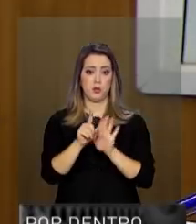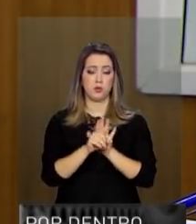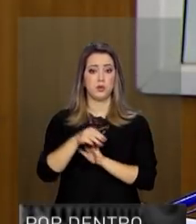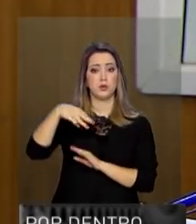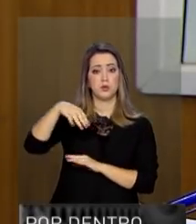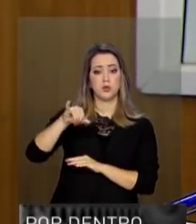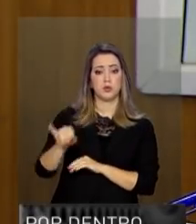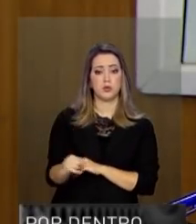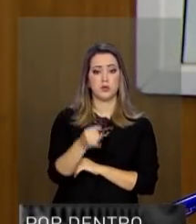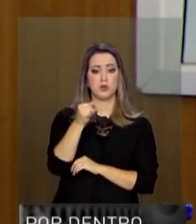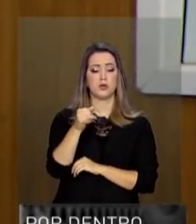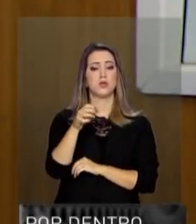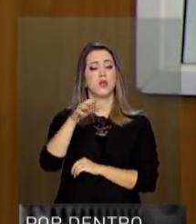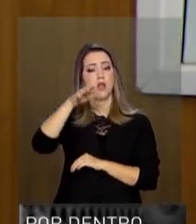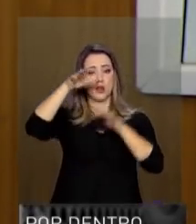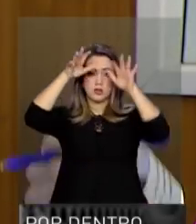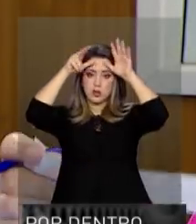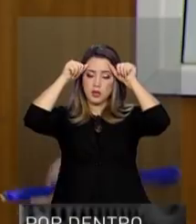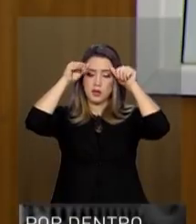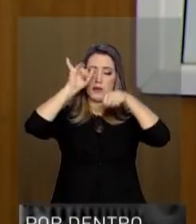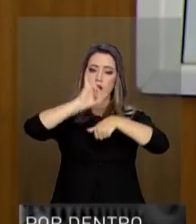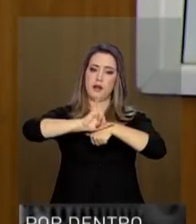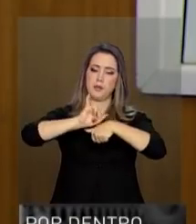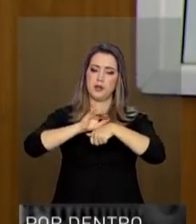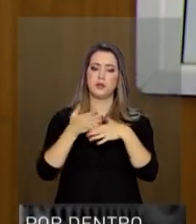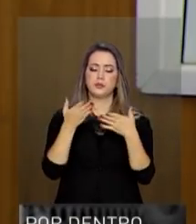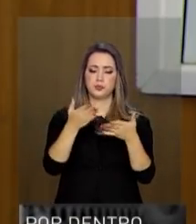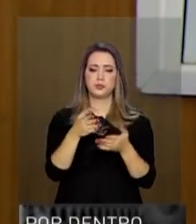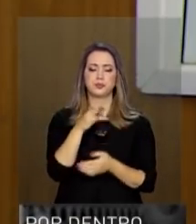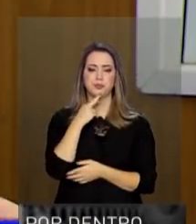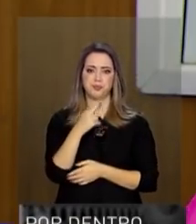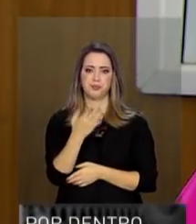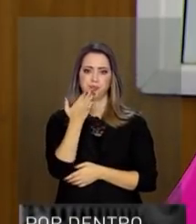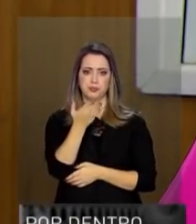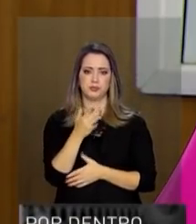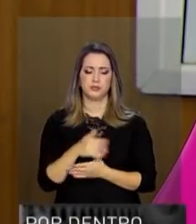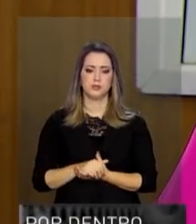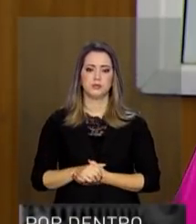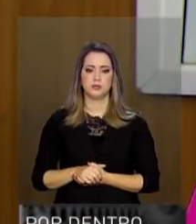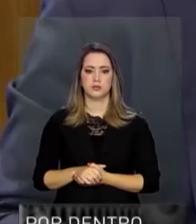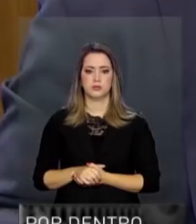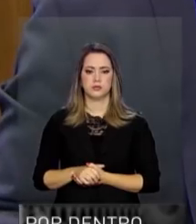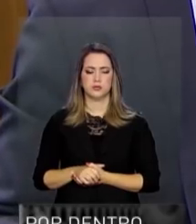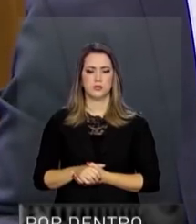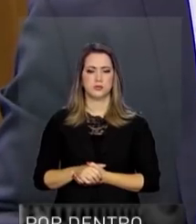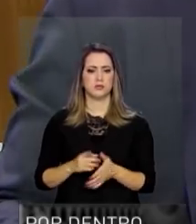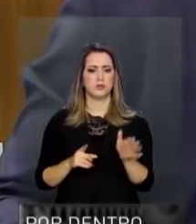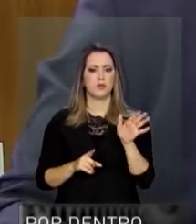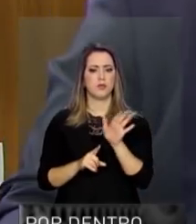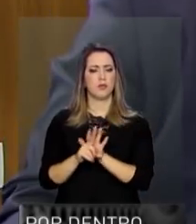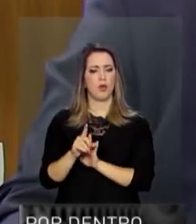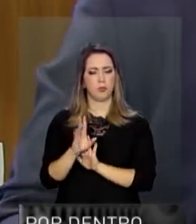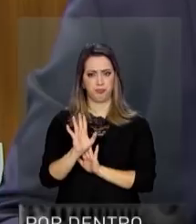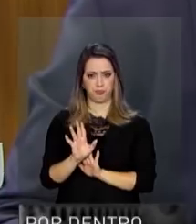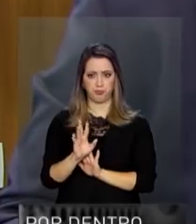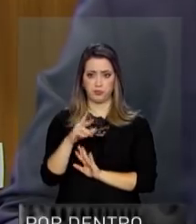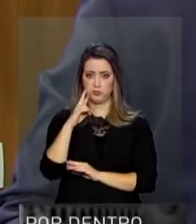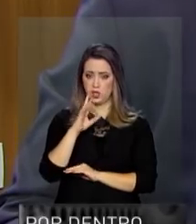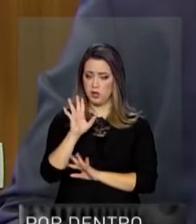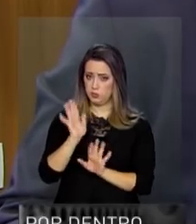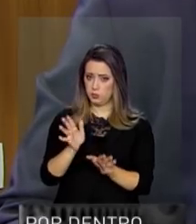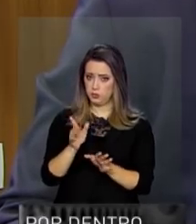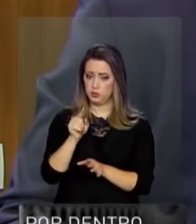Rádio Difusora Acreana, de Rio Branco, no Acre. Secretário, por favor, só pode responder. Ok. Veja só, MJ, um dos grandes